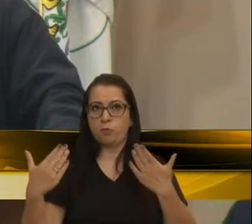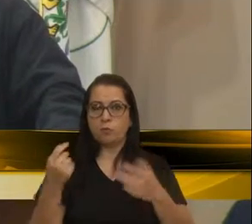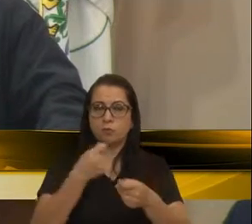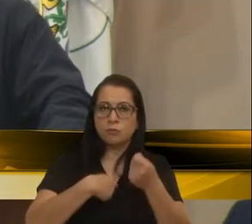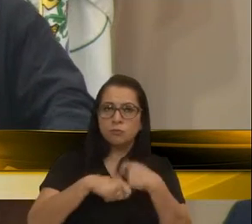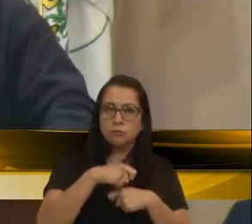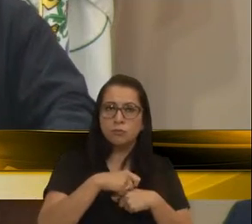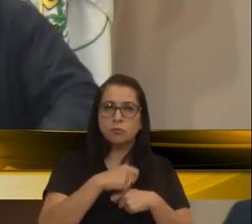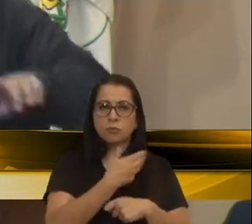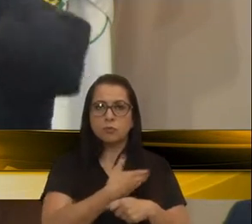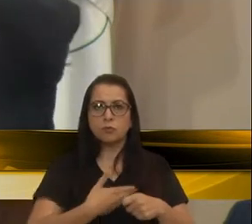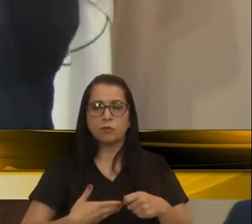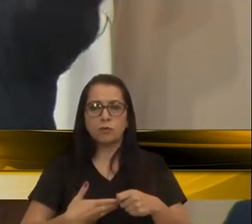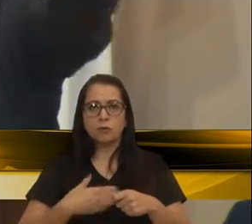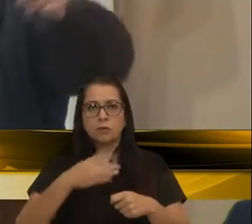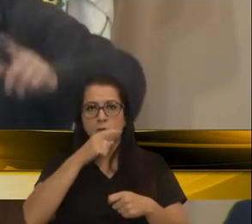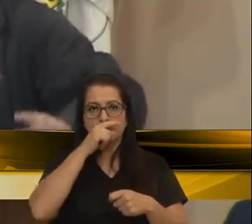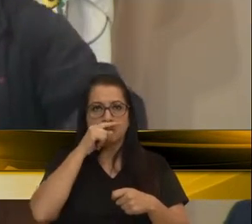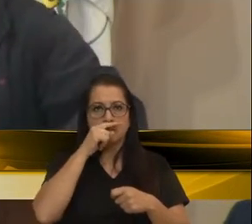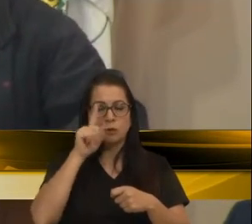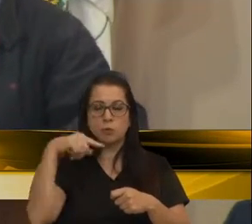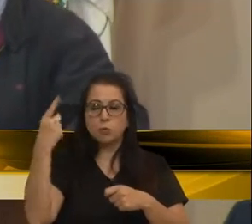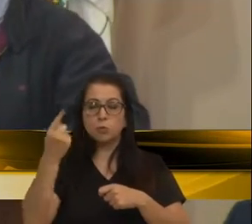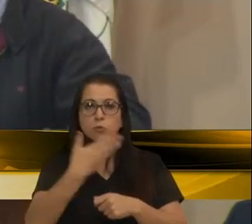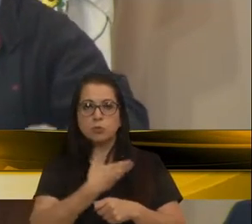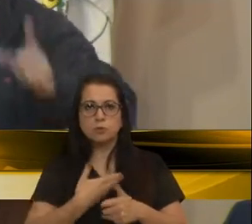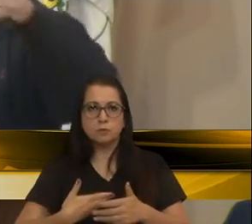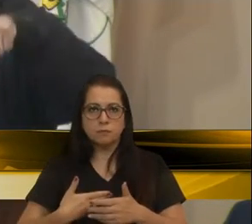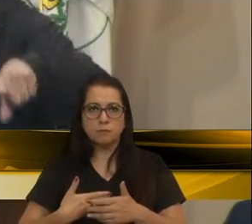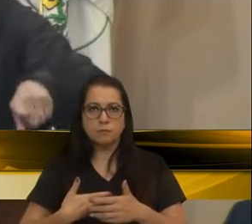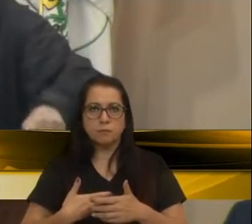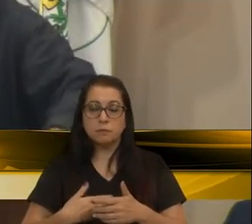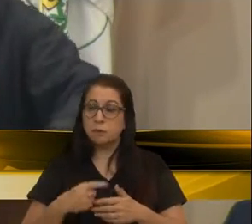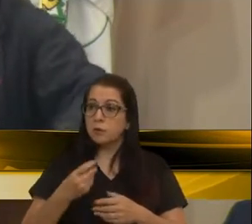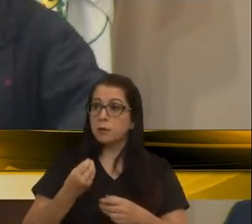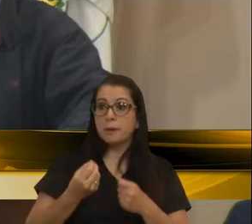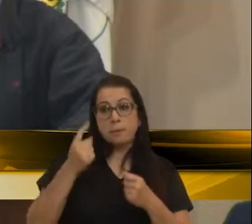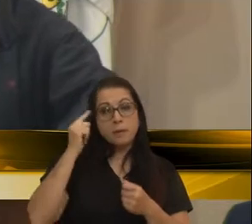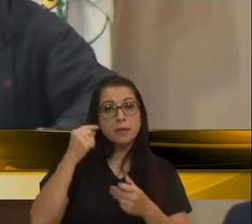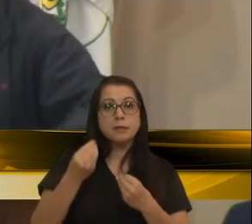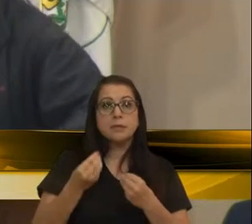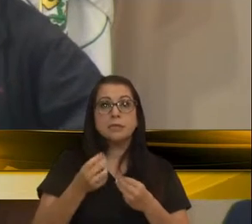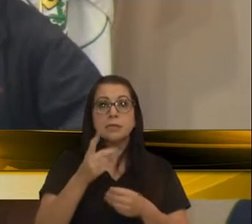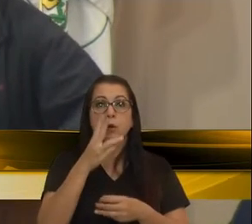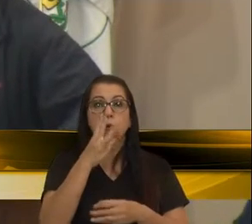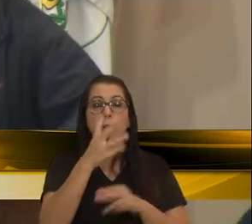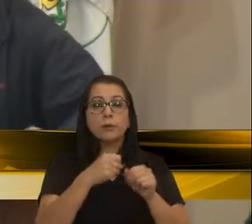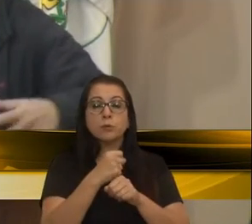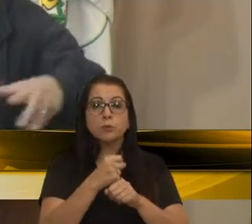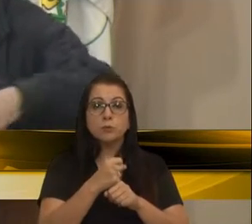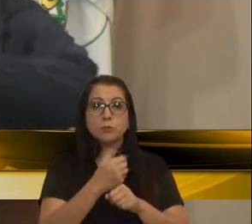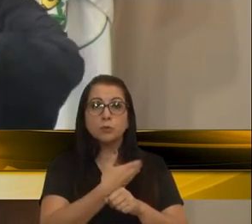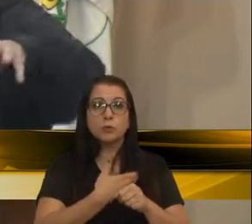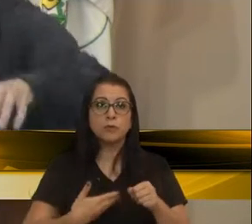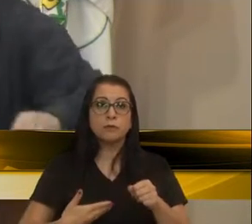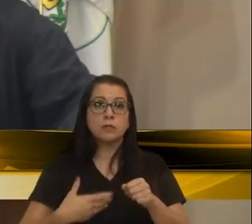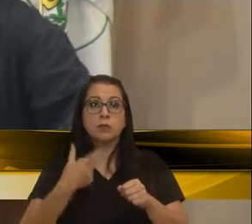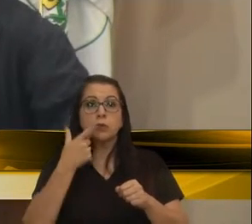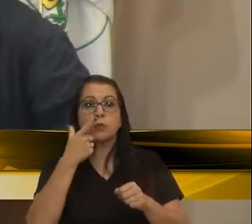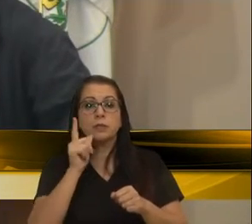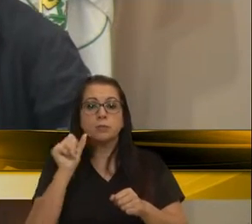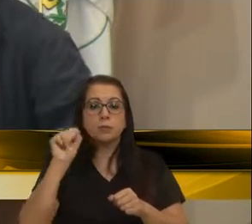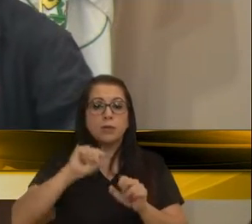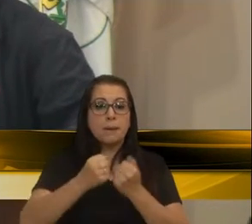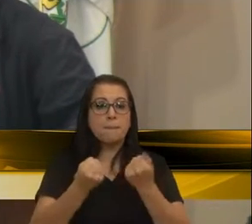da administração do governador Sartori em relação aos outros governadores. Como se em apenas 4 anos, um governador conseguiu quebrar